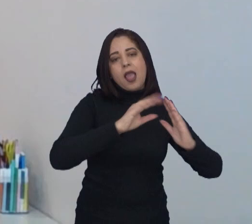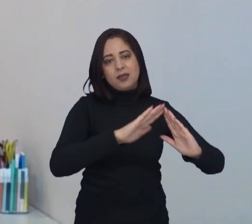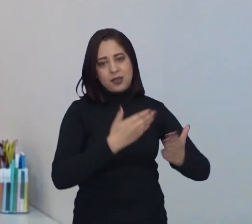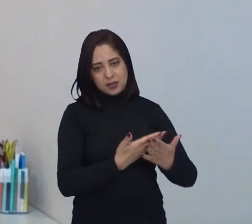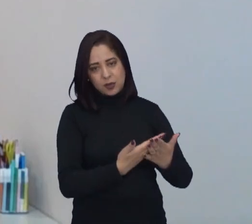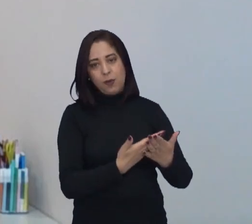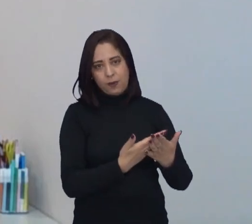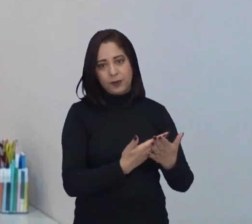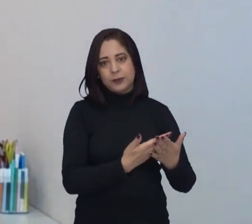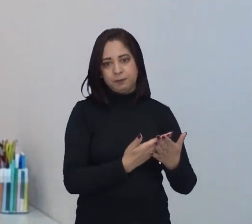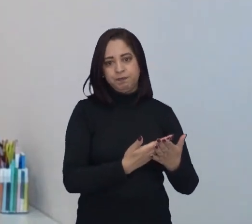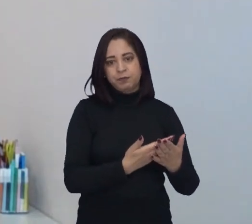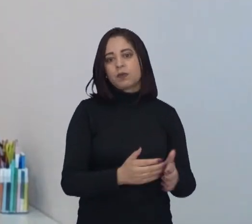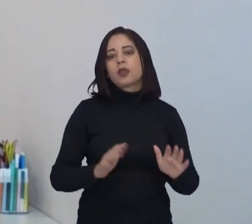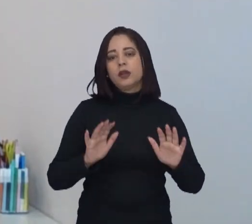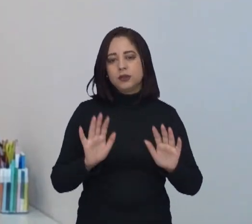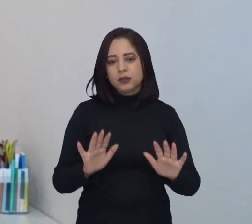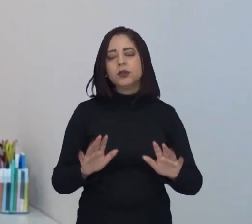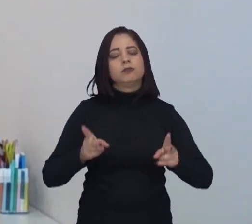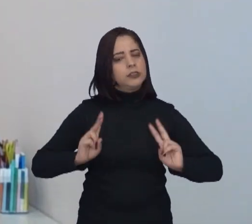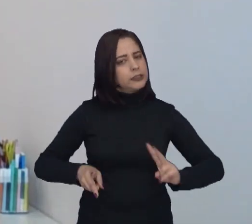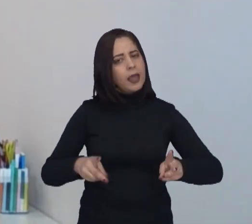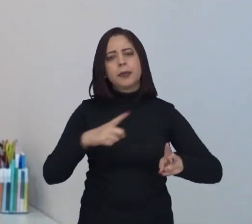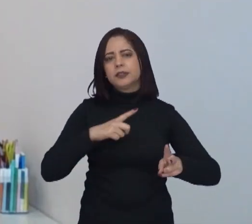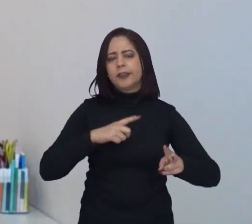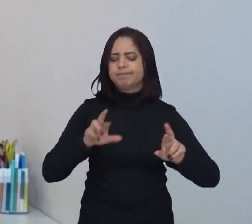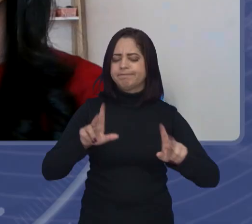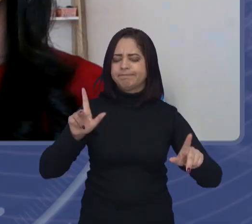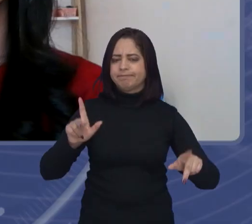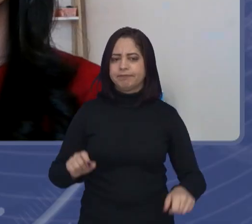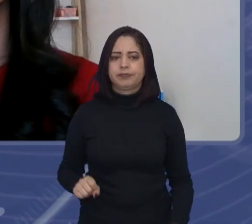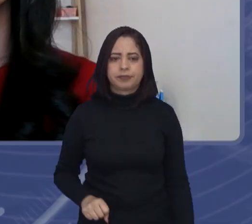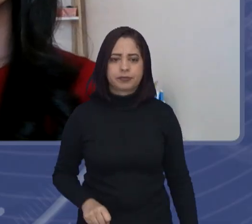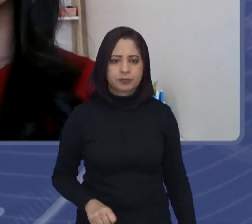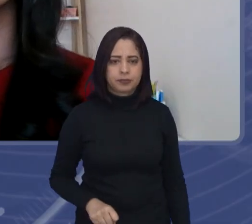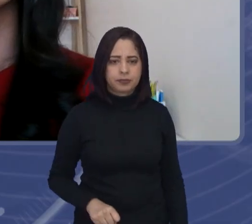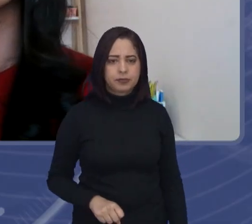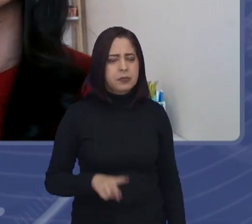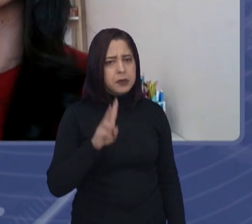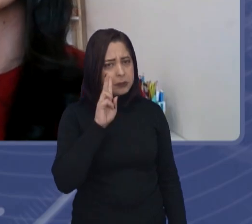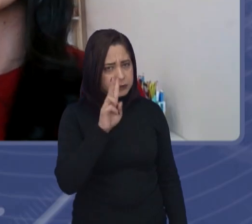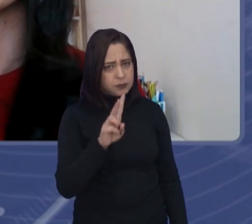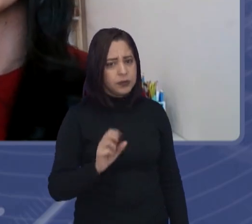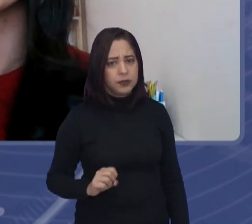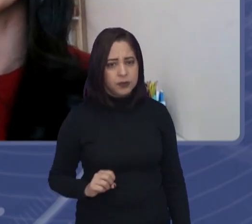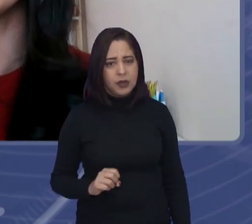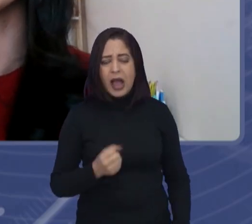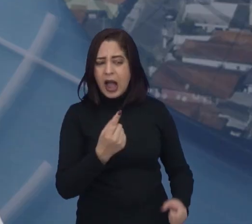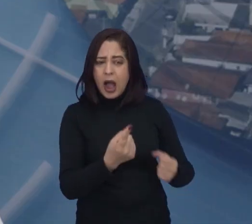em diferentes aspectos e circunstâncias. A gente até viu, né, Rafael,